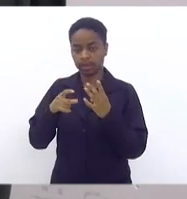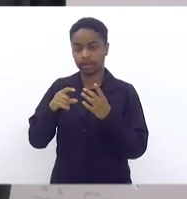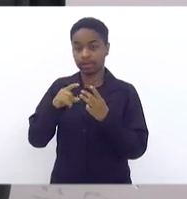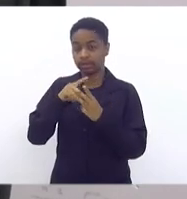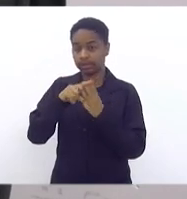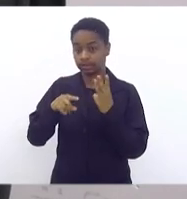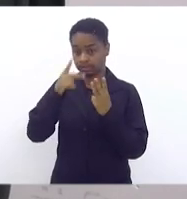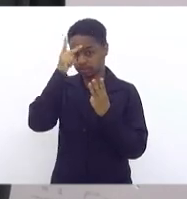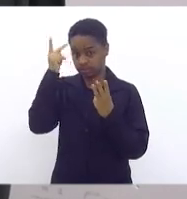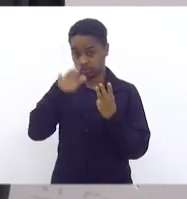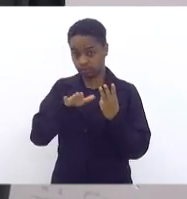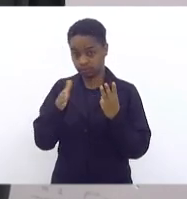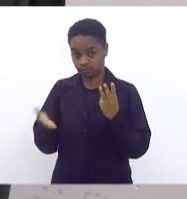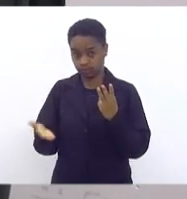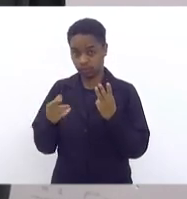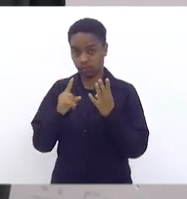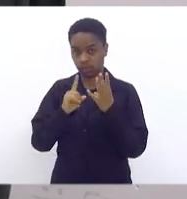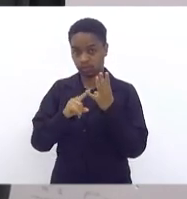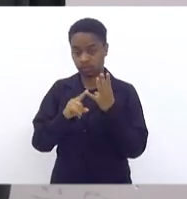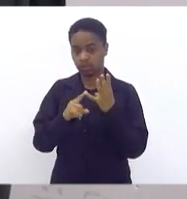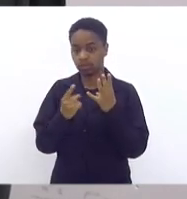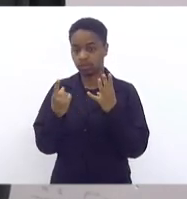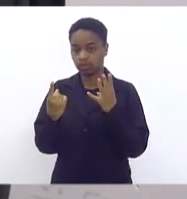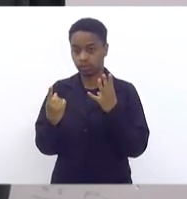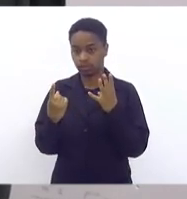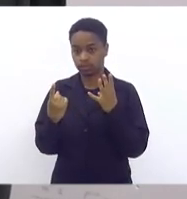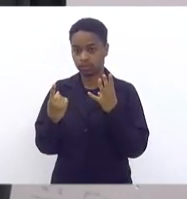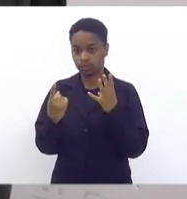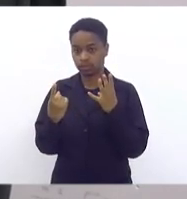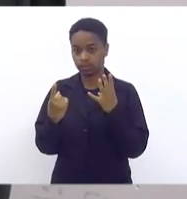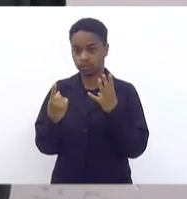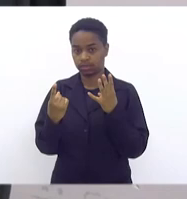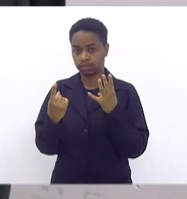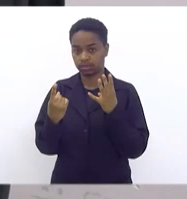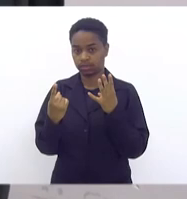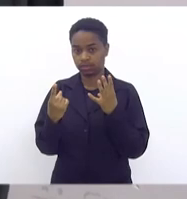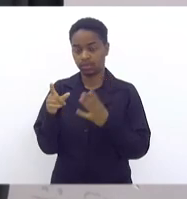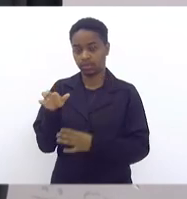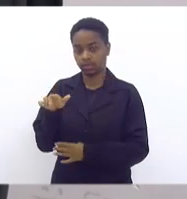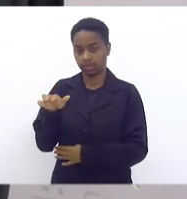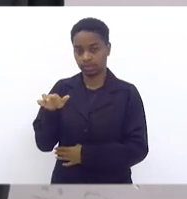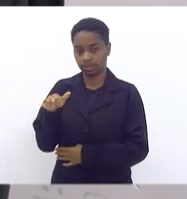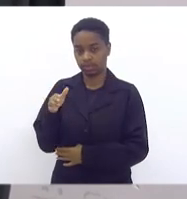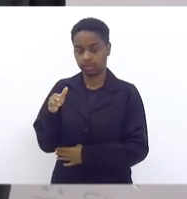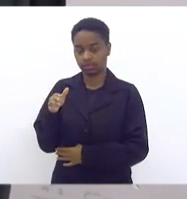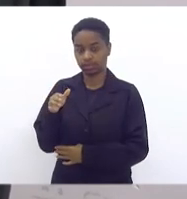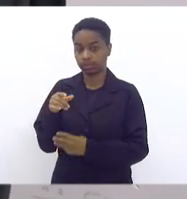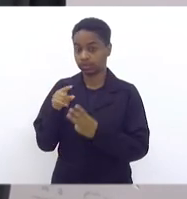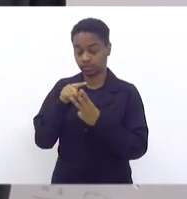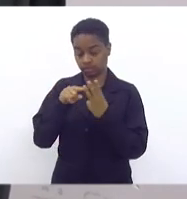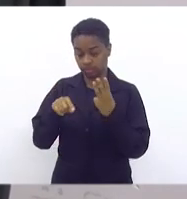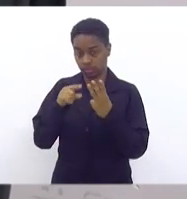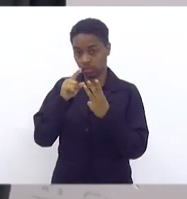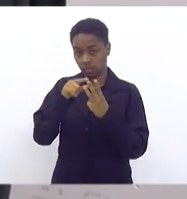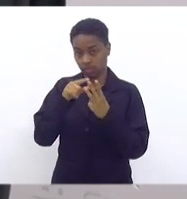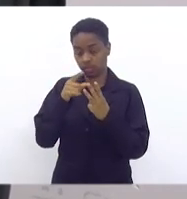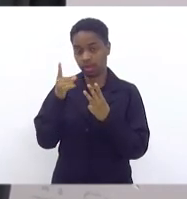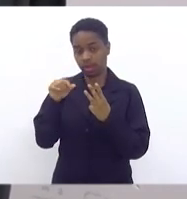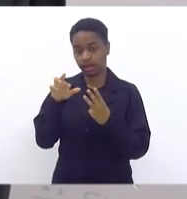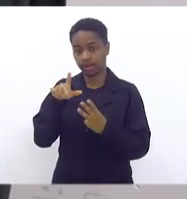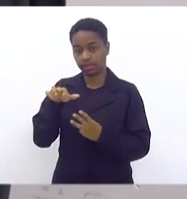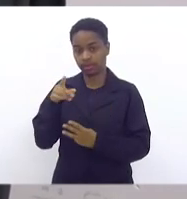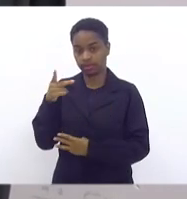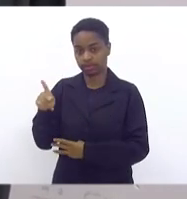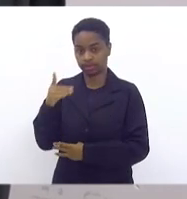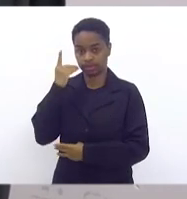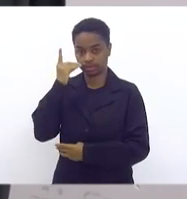delas morreram e uma delas é exatamente o irmão da deputada Sâmia Bonfim então fica